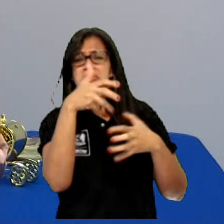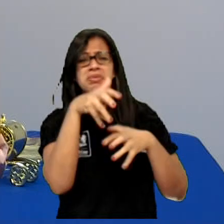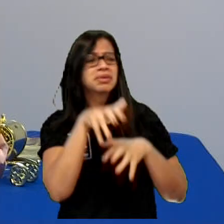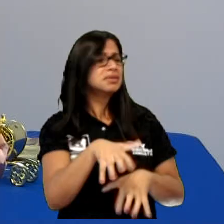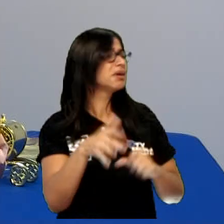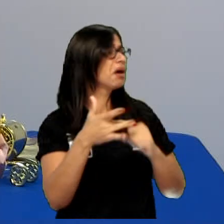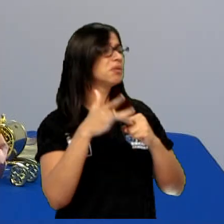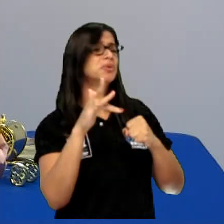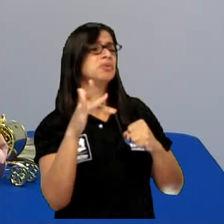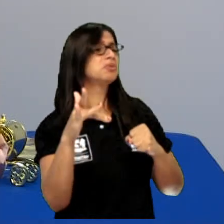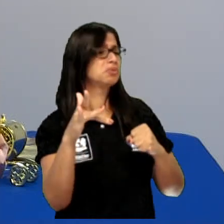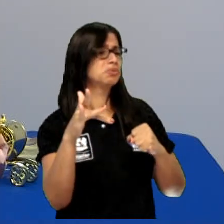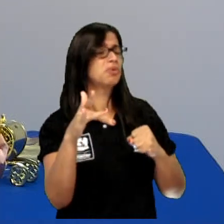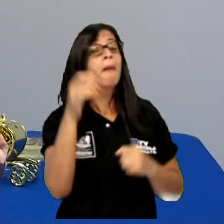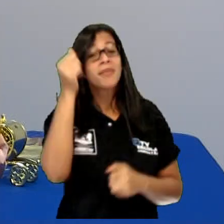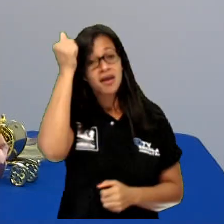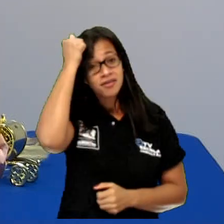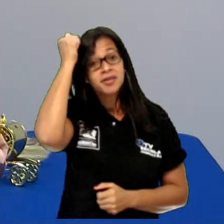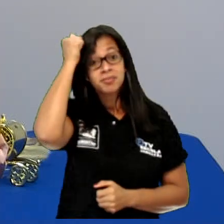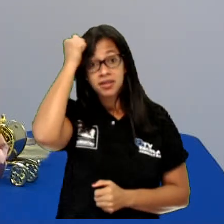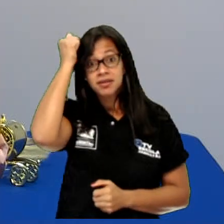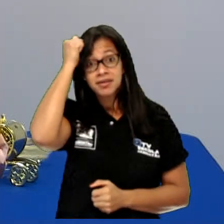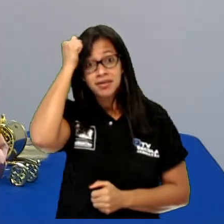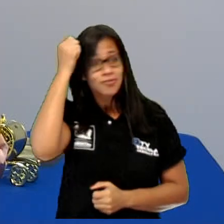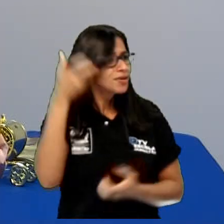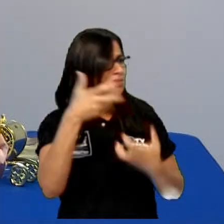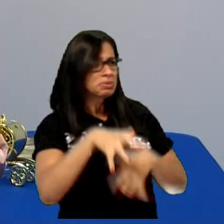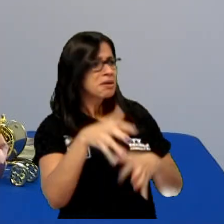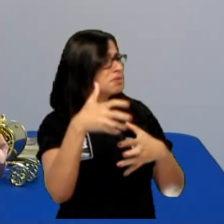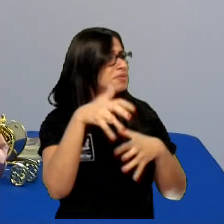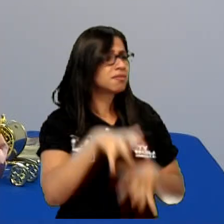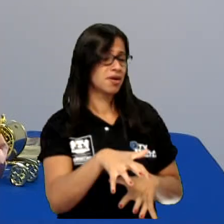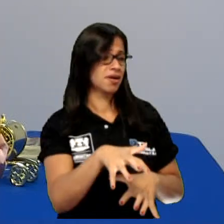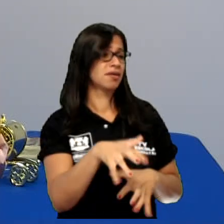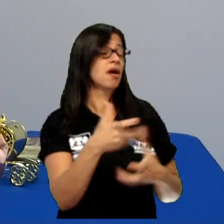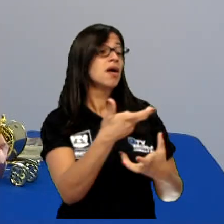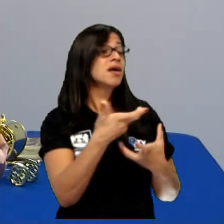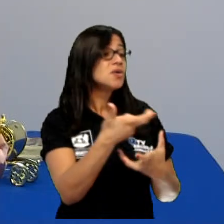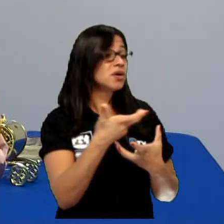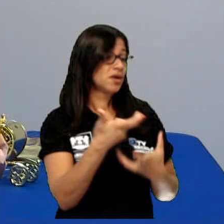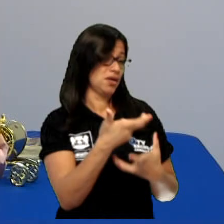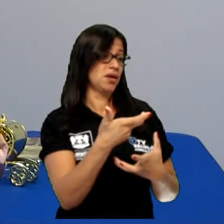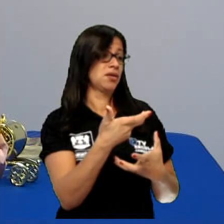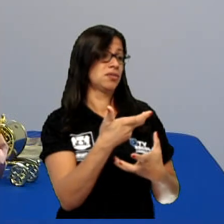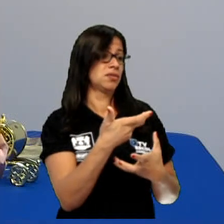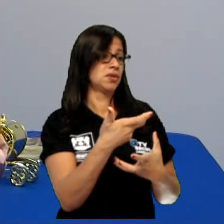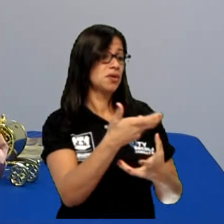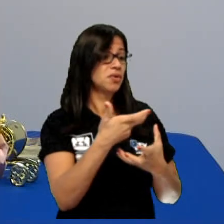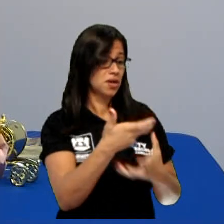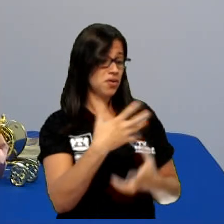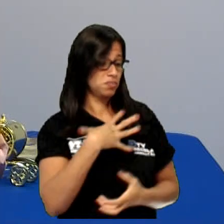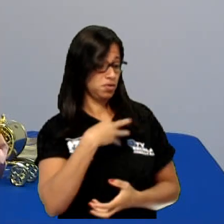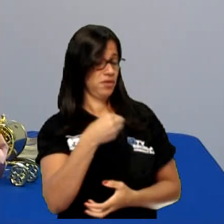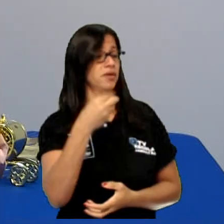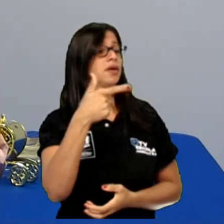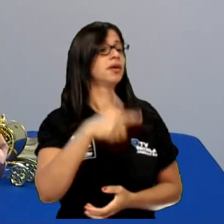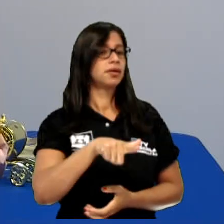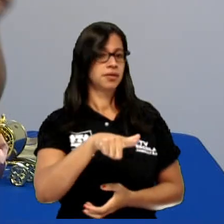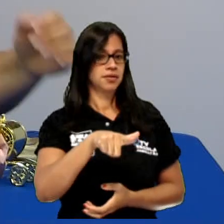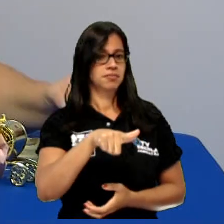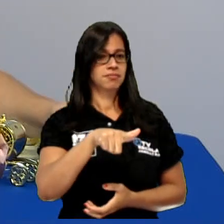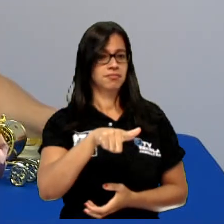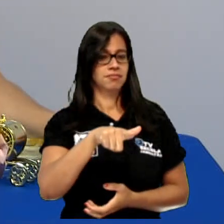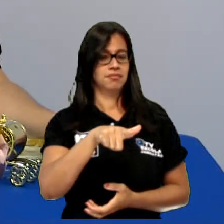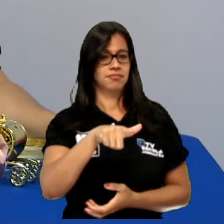quero. O seu coração estava muito arrependido. Eu não quero mais ouro, eu só quero que o Senhor me conceda o direito de ter a minha filha de volta. O